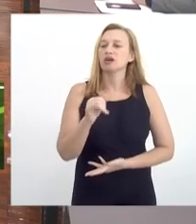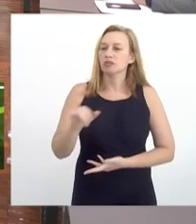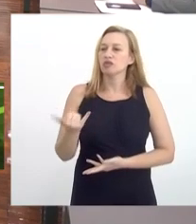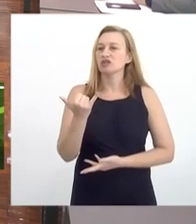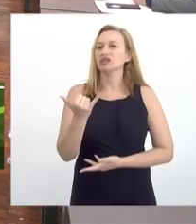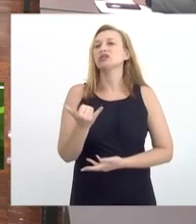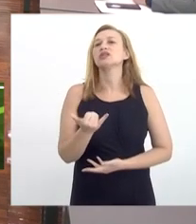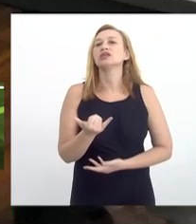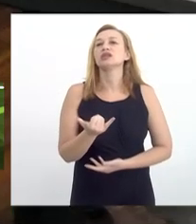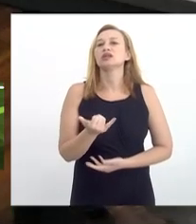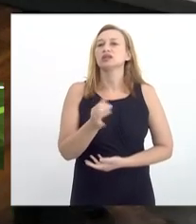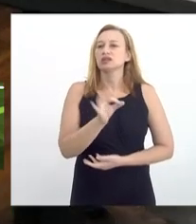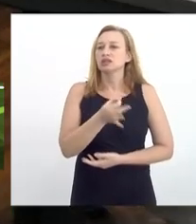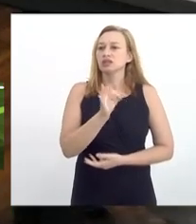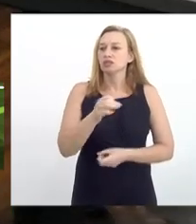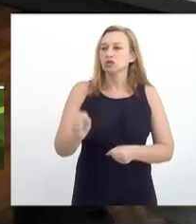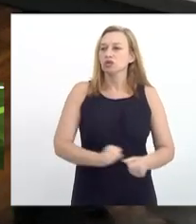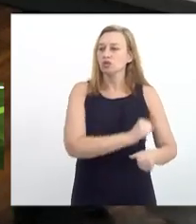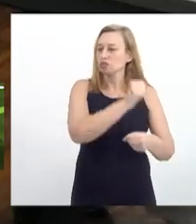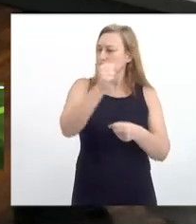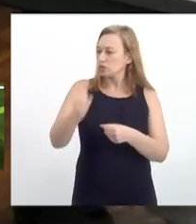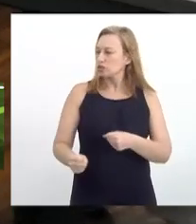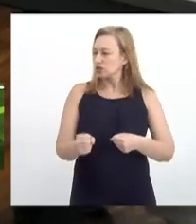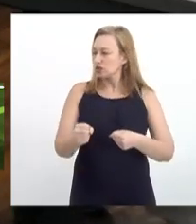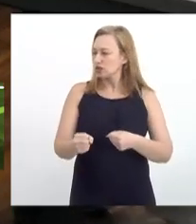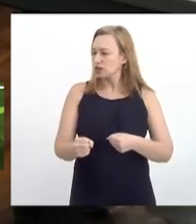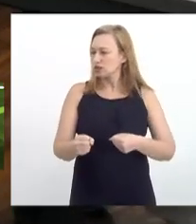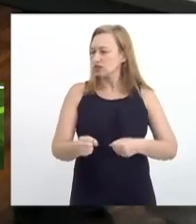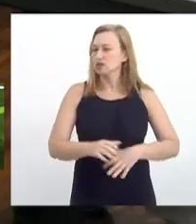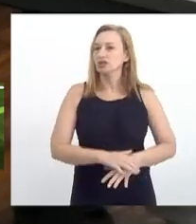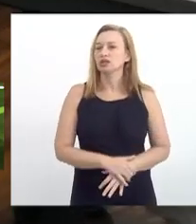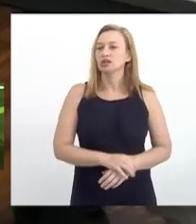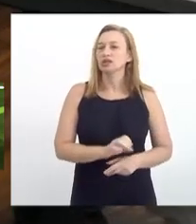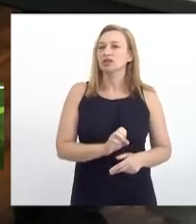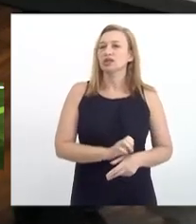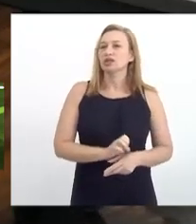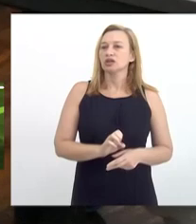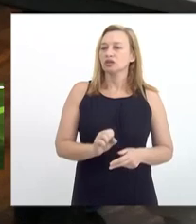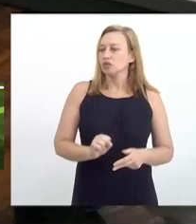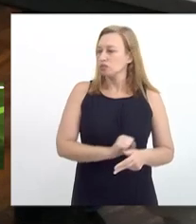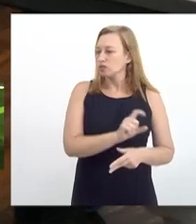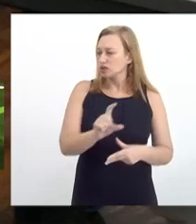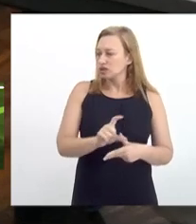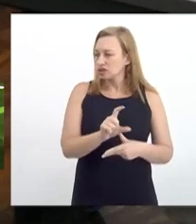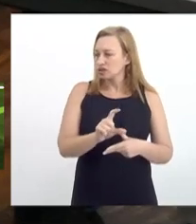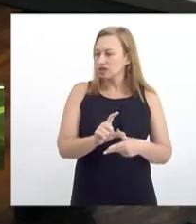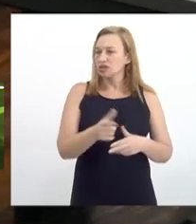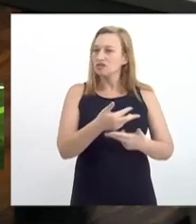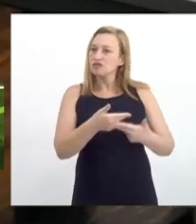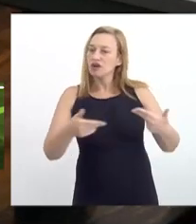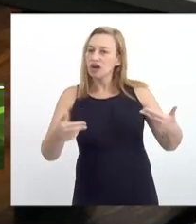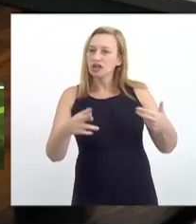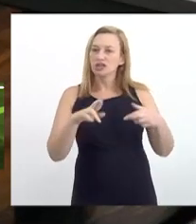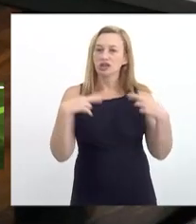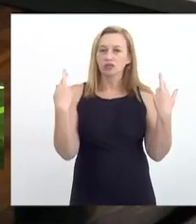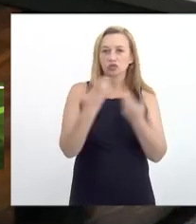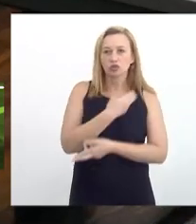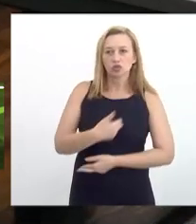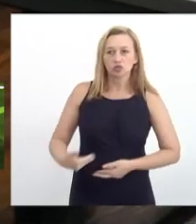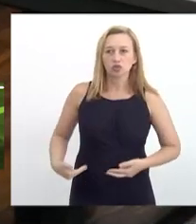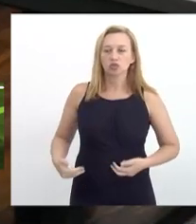com o Poder Executivo, as linhas mestras das diversas audiências públicas.